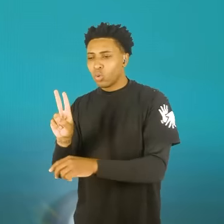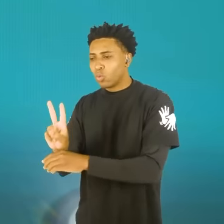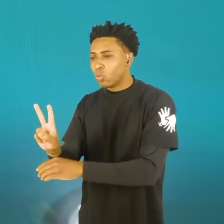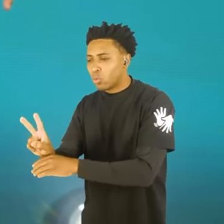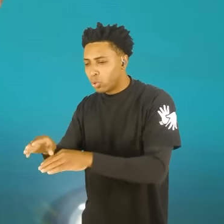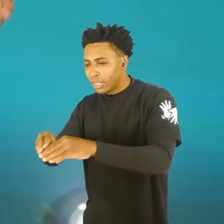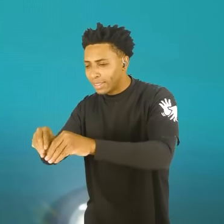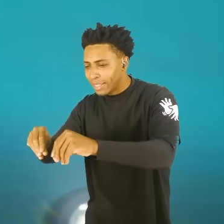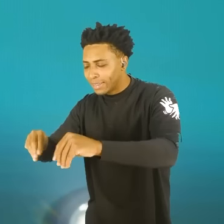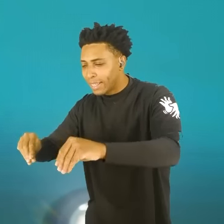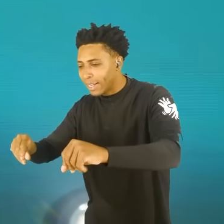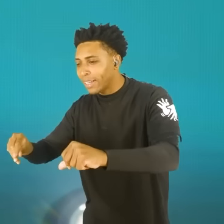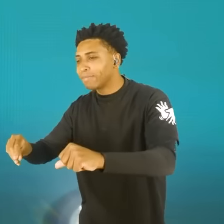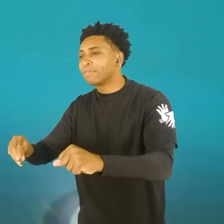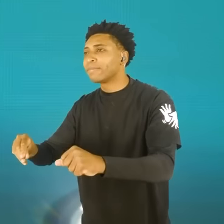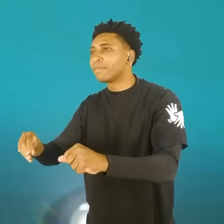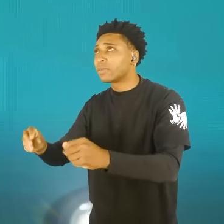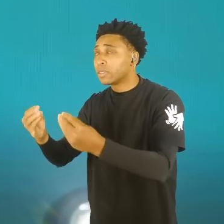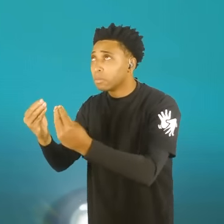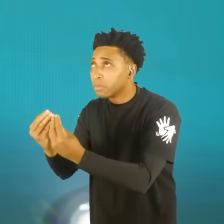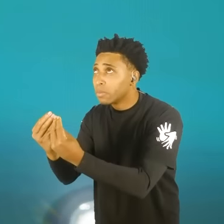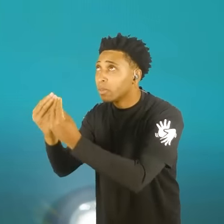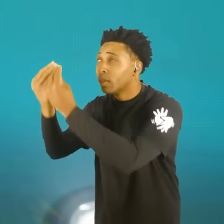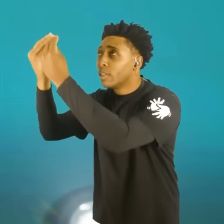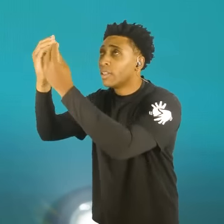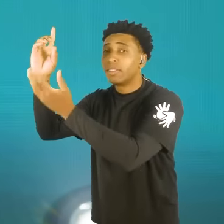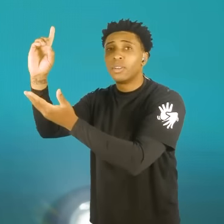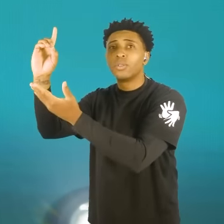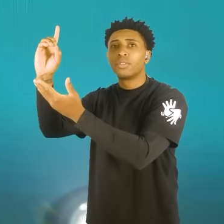o fruto da terra e entrega a Deus no culto.